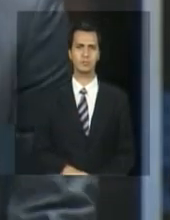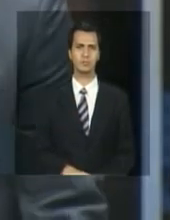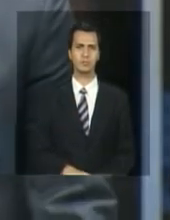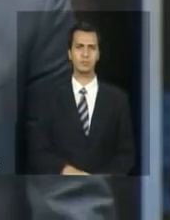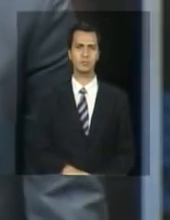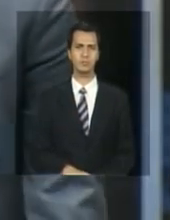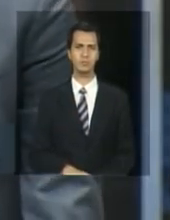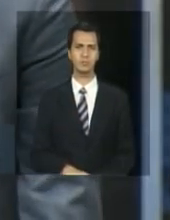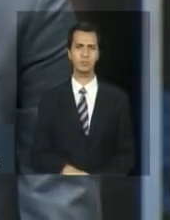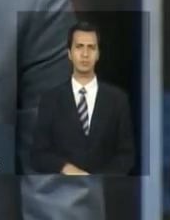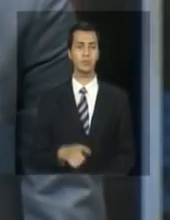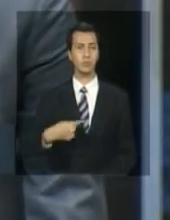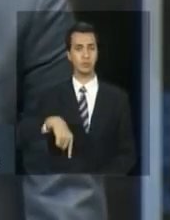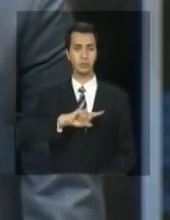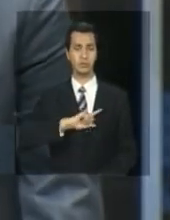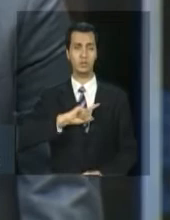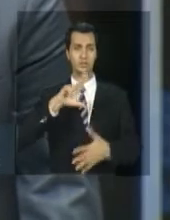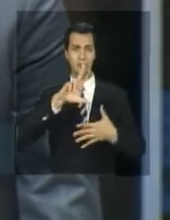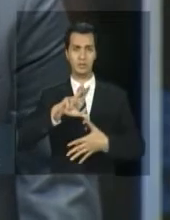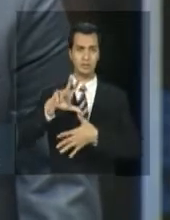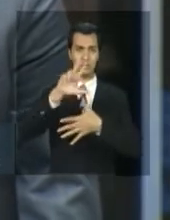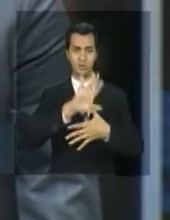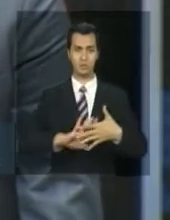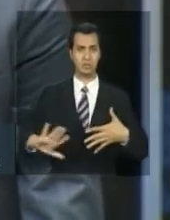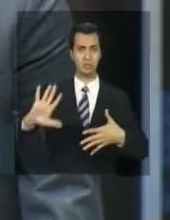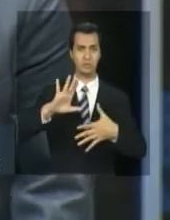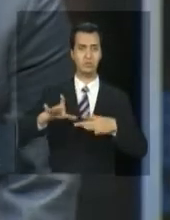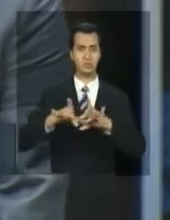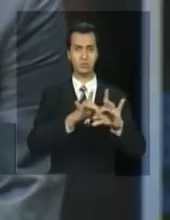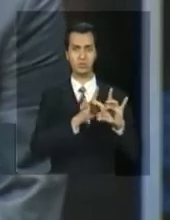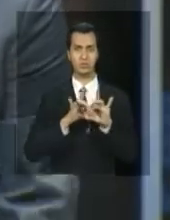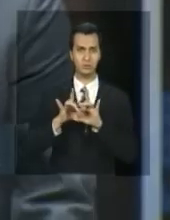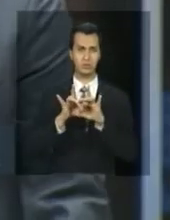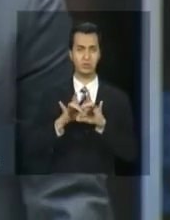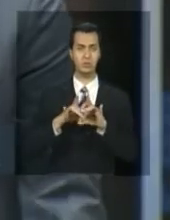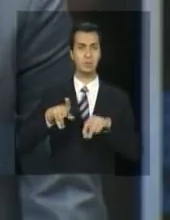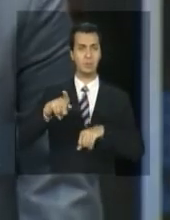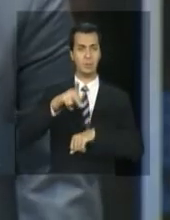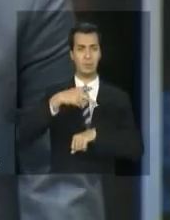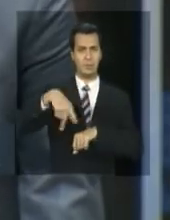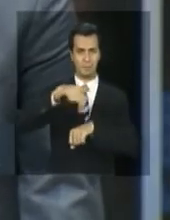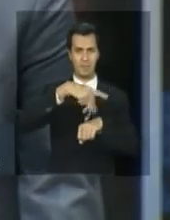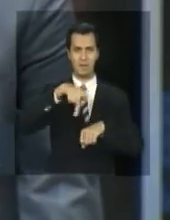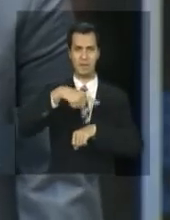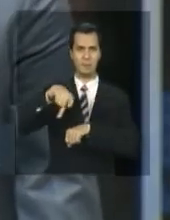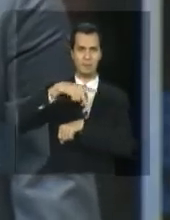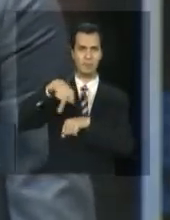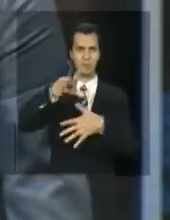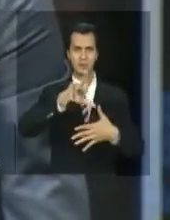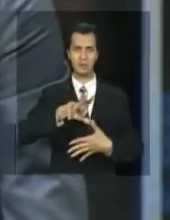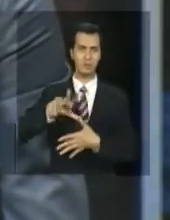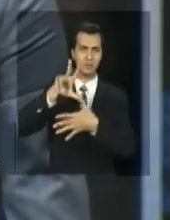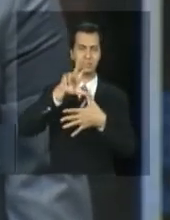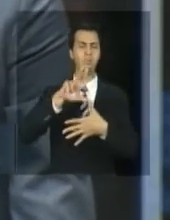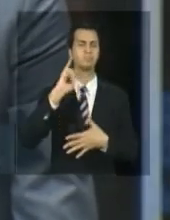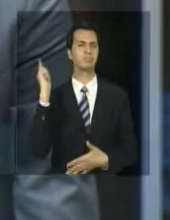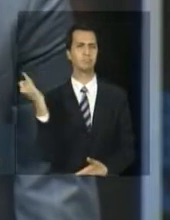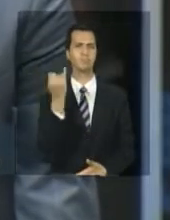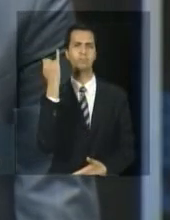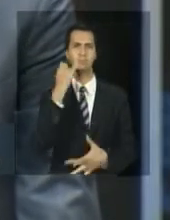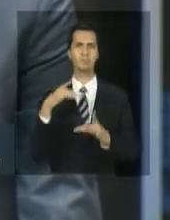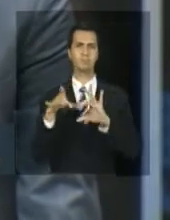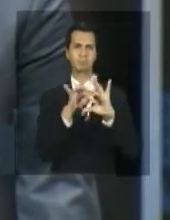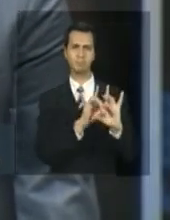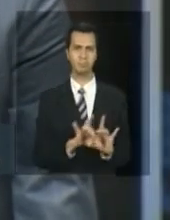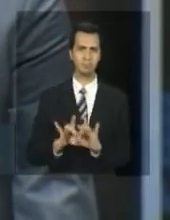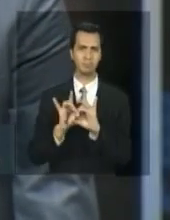como prioritário na política externa brasileira. Os países do continente são valiosos parceiros políticos